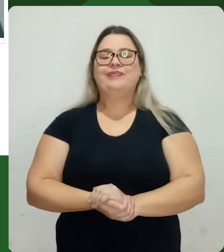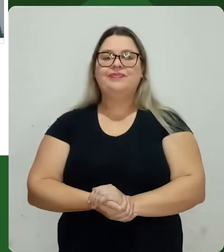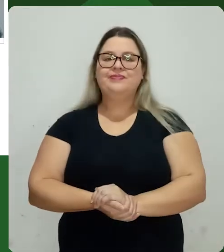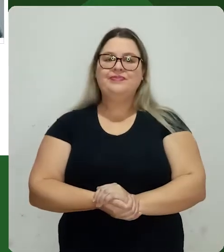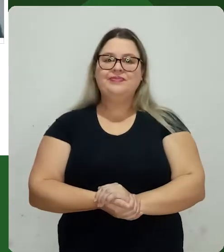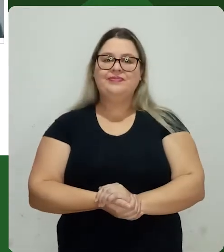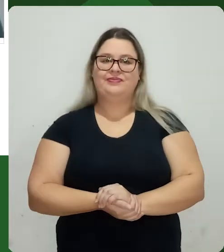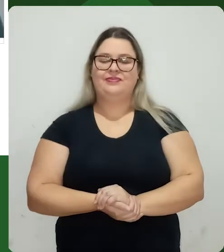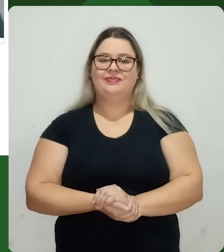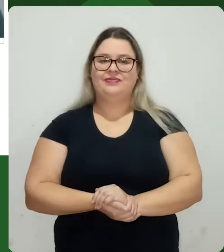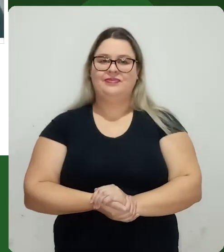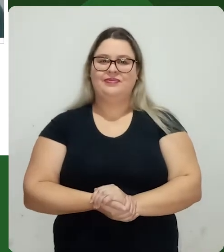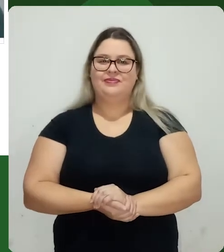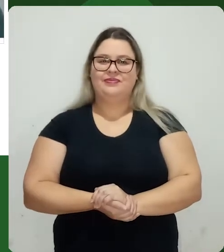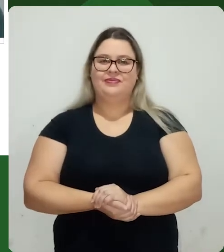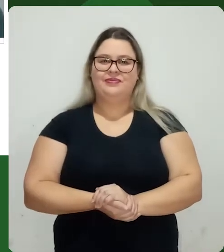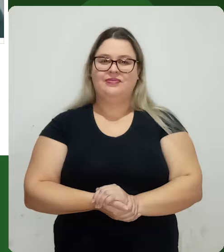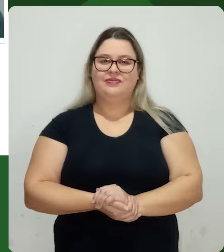indígena.